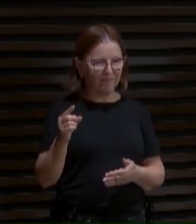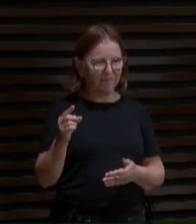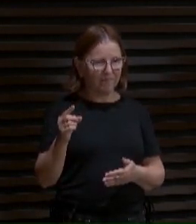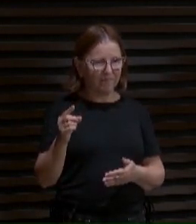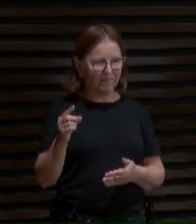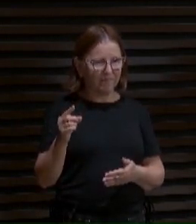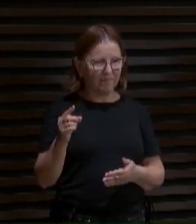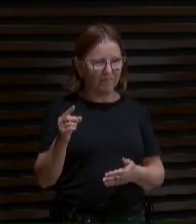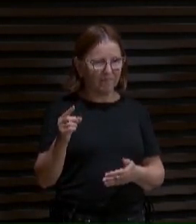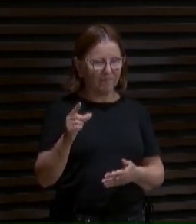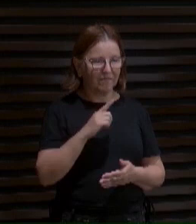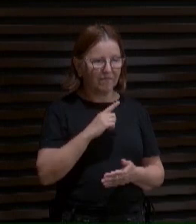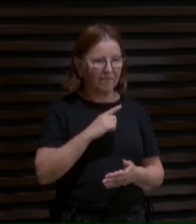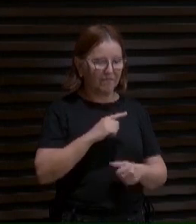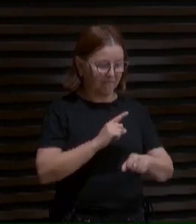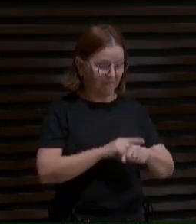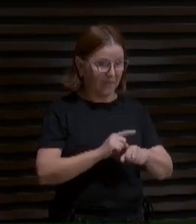tempos